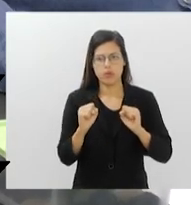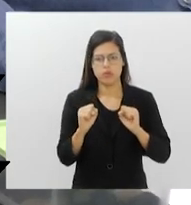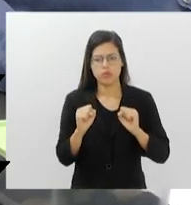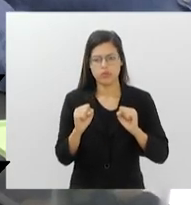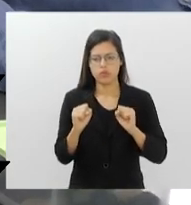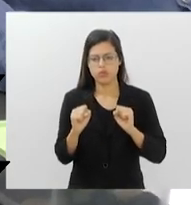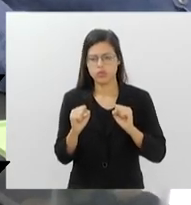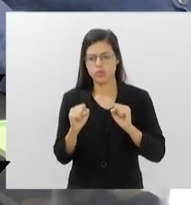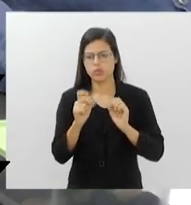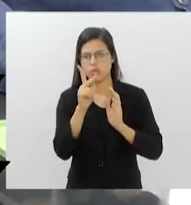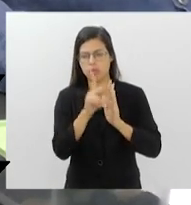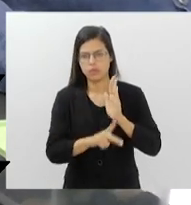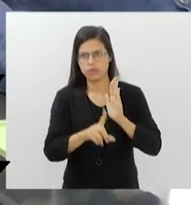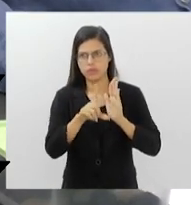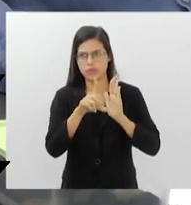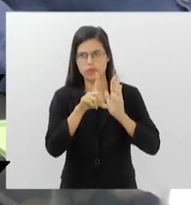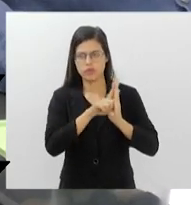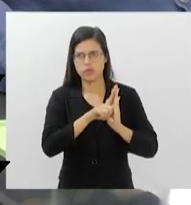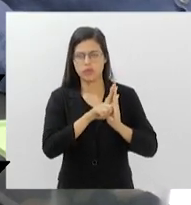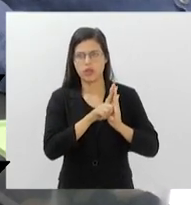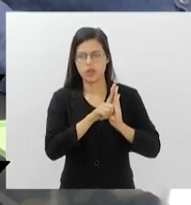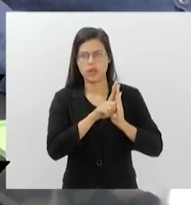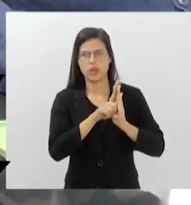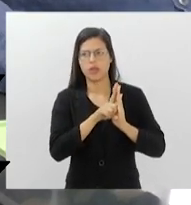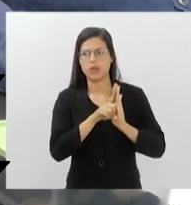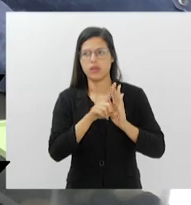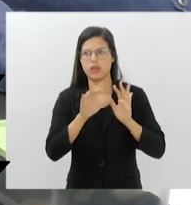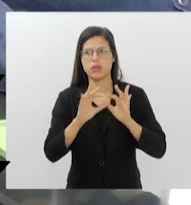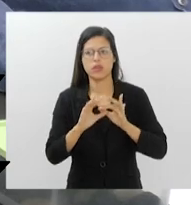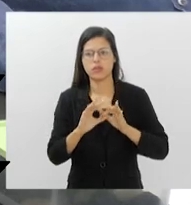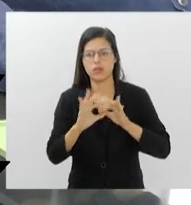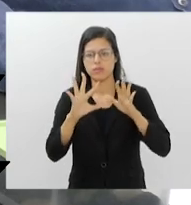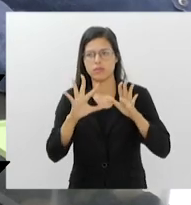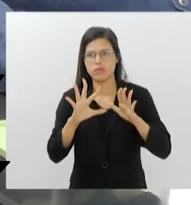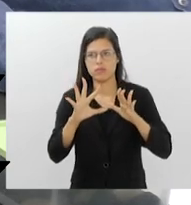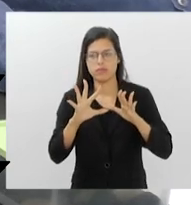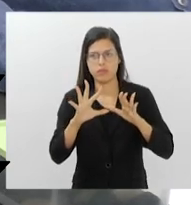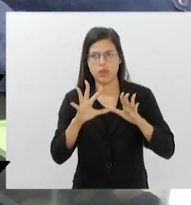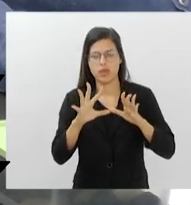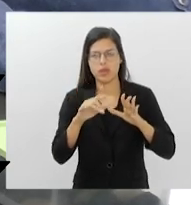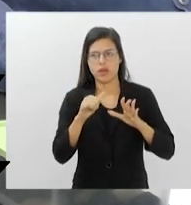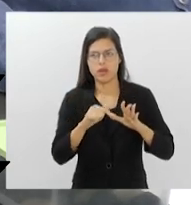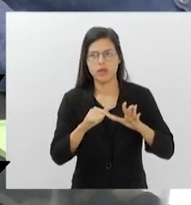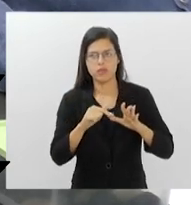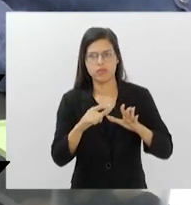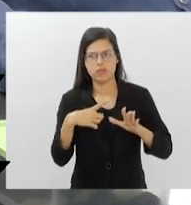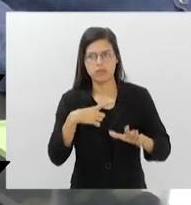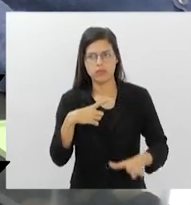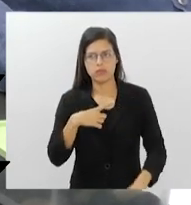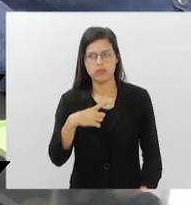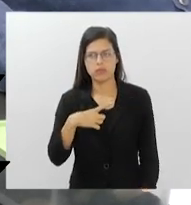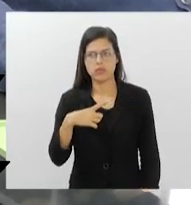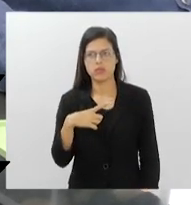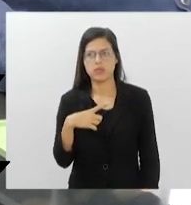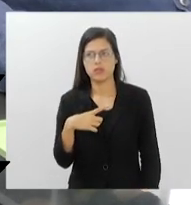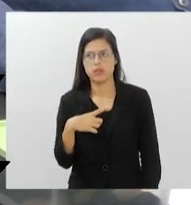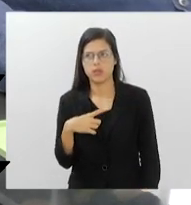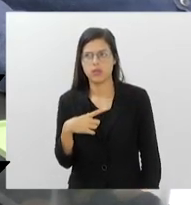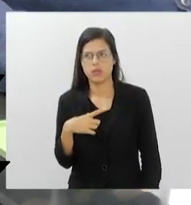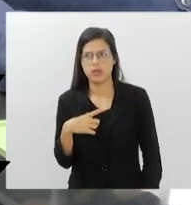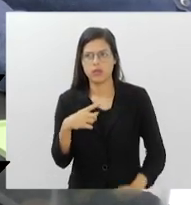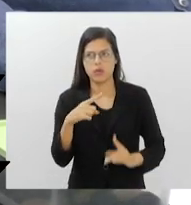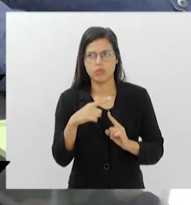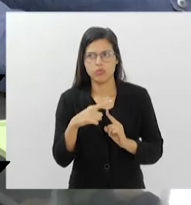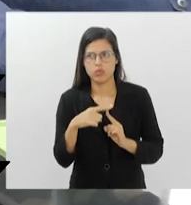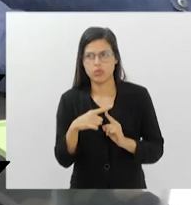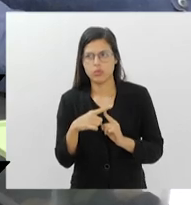num num projeto de lei que autoriza dentro de disso a gente já prevê determinado tipo de